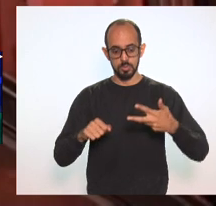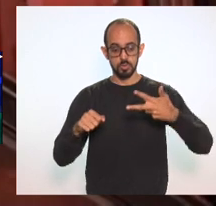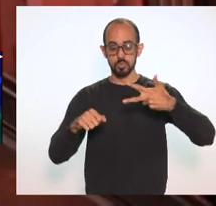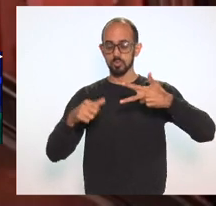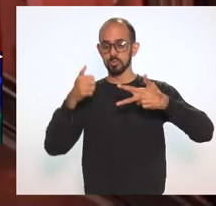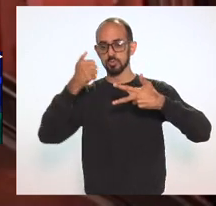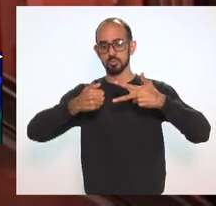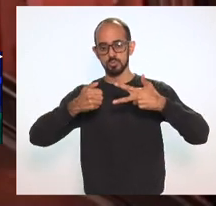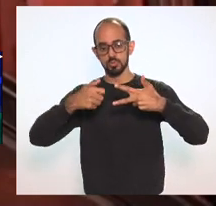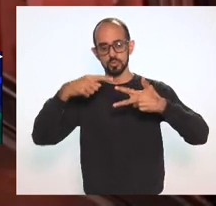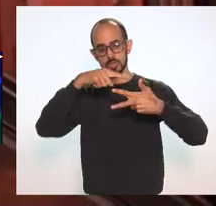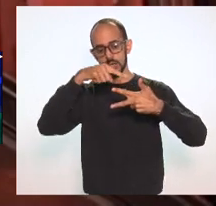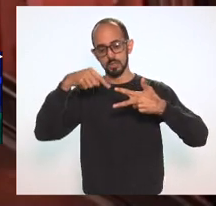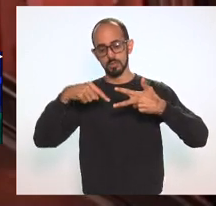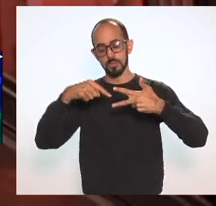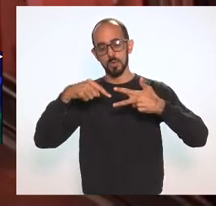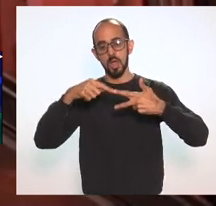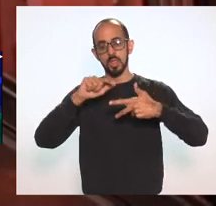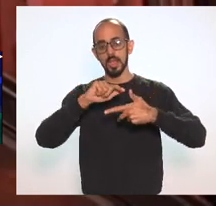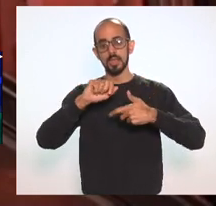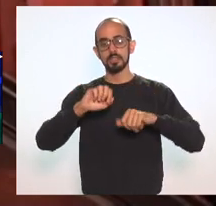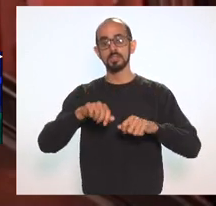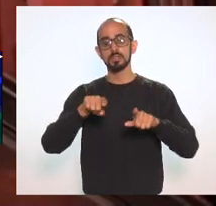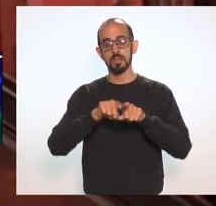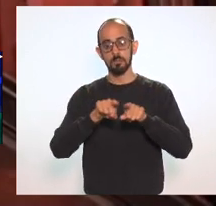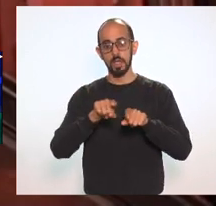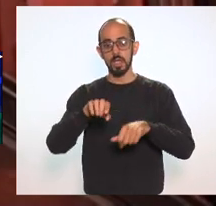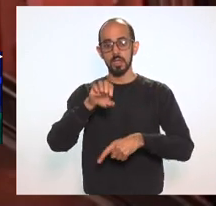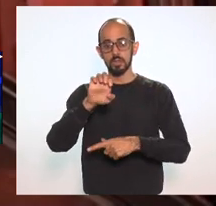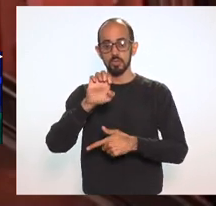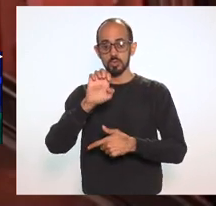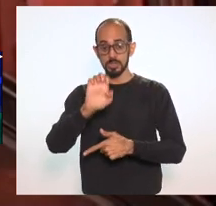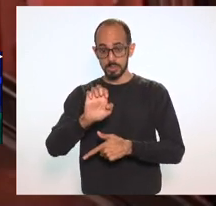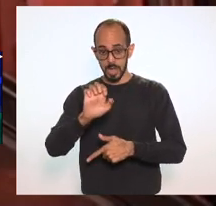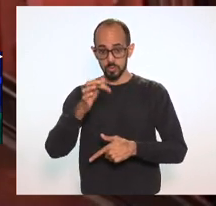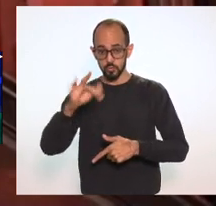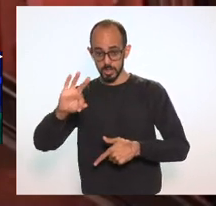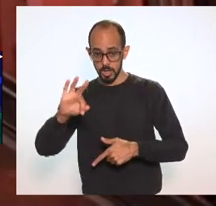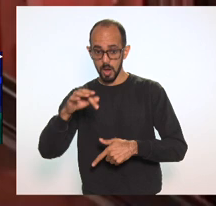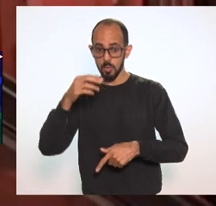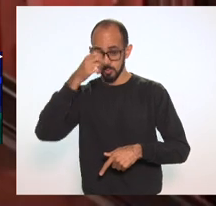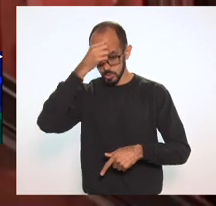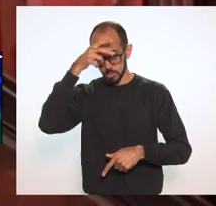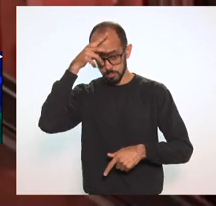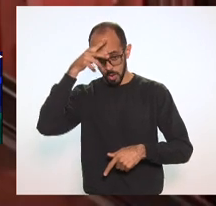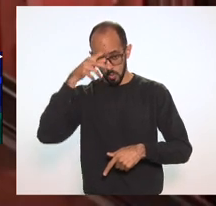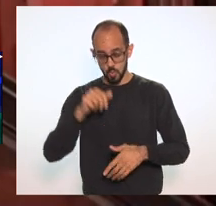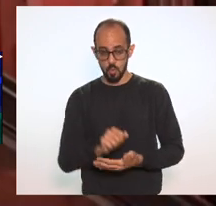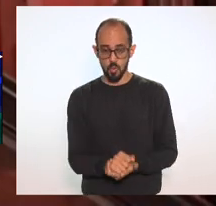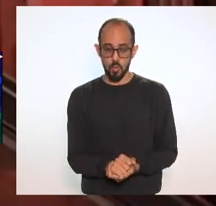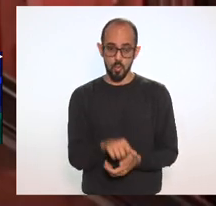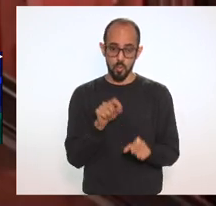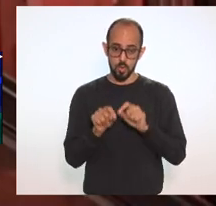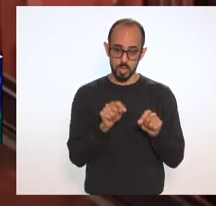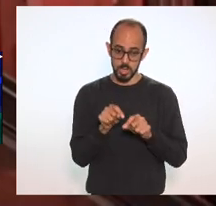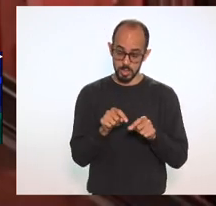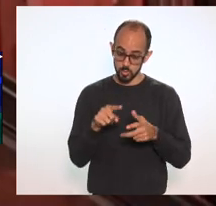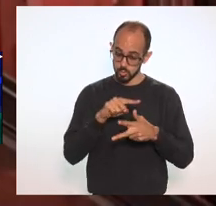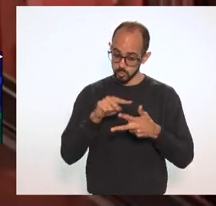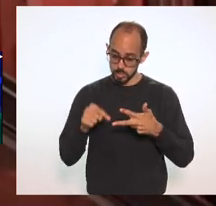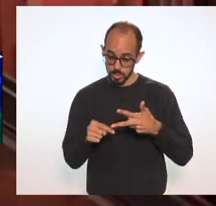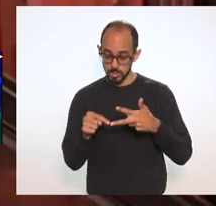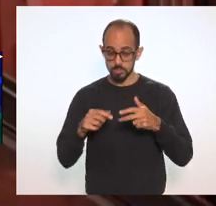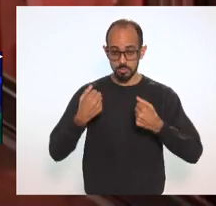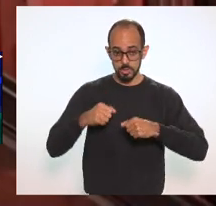federal e estadual é muito importante nesse momento que e as três esferas caminhos